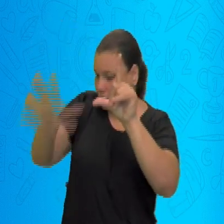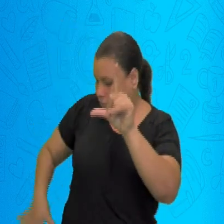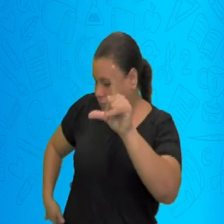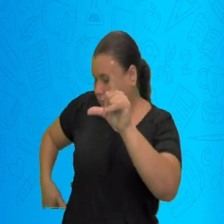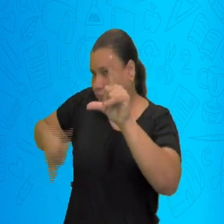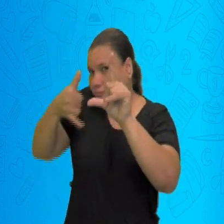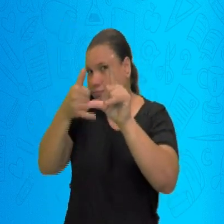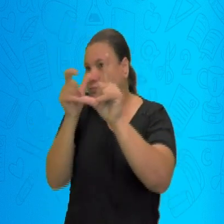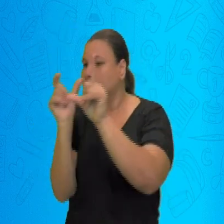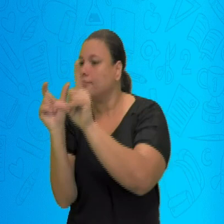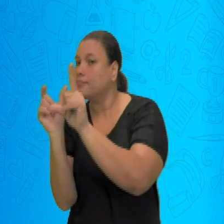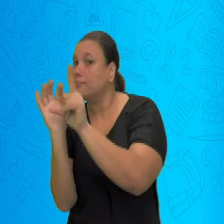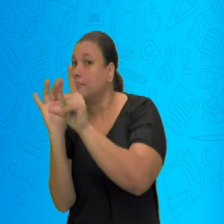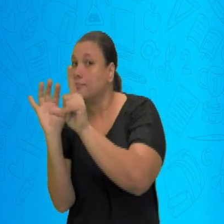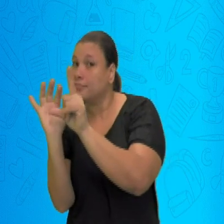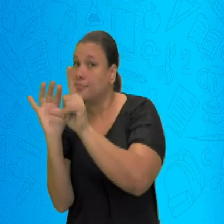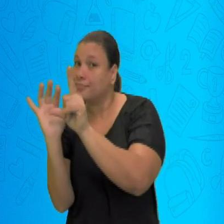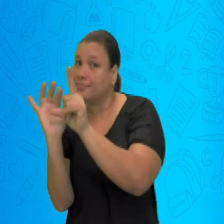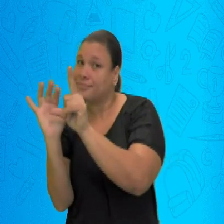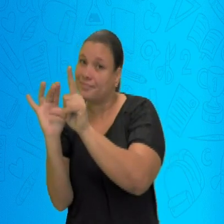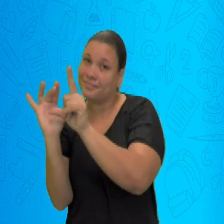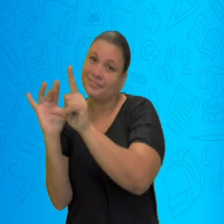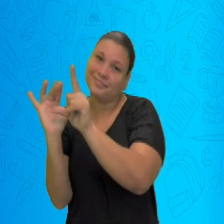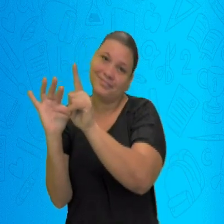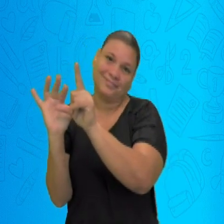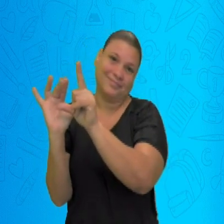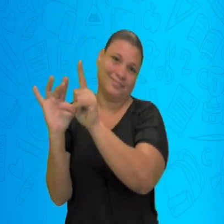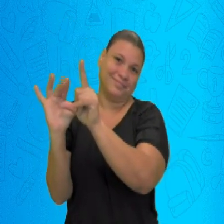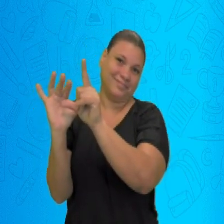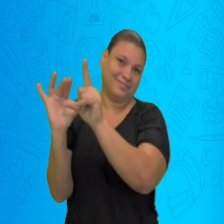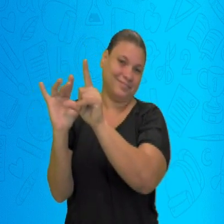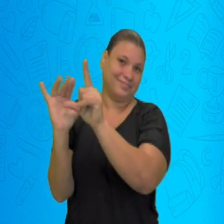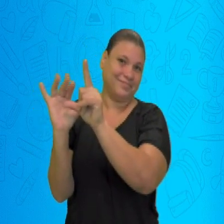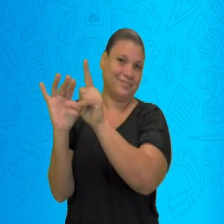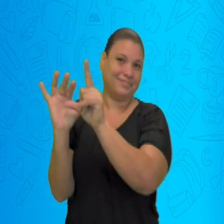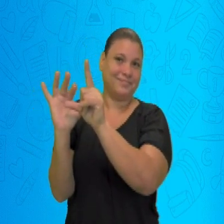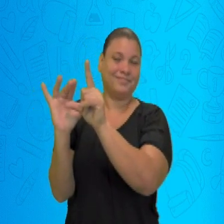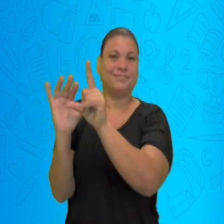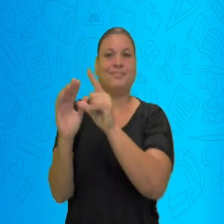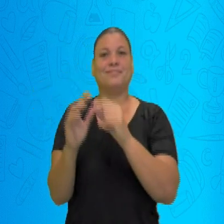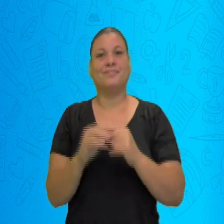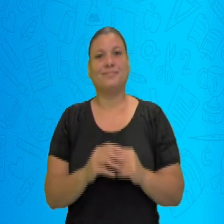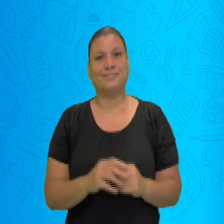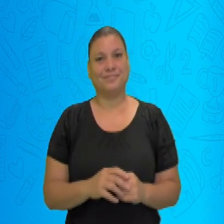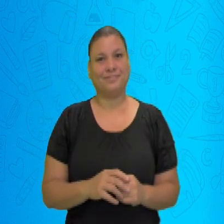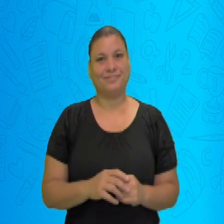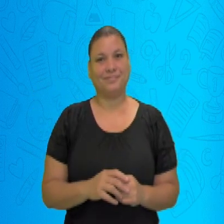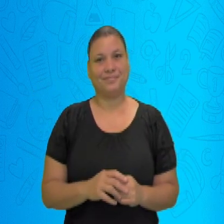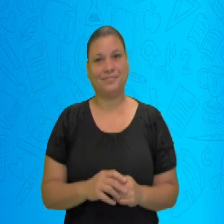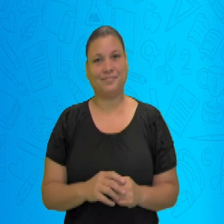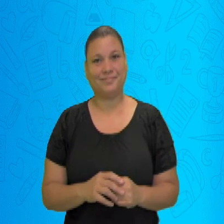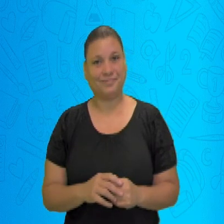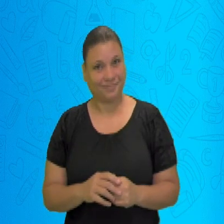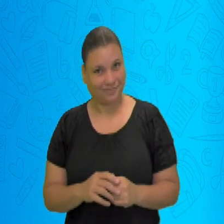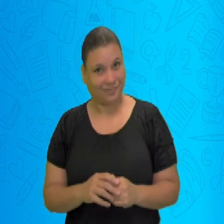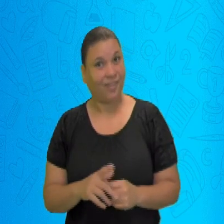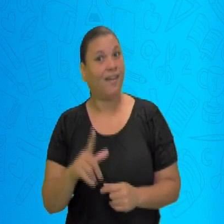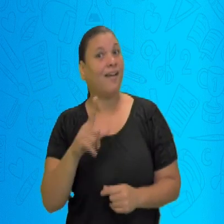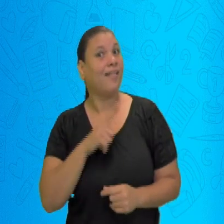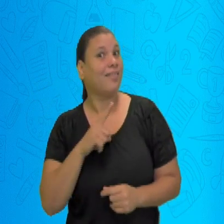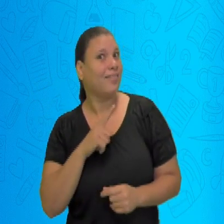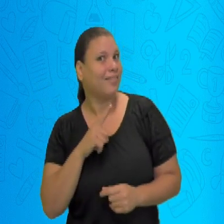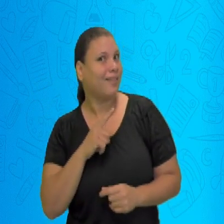câmera do seu celular para esta imagem que está aí no canto da tela, ok?